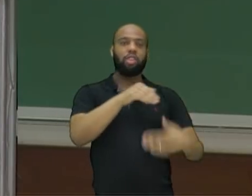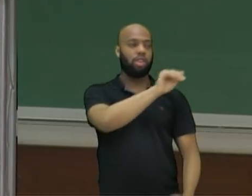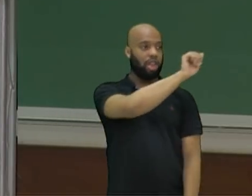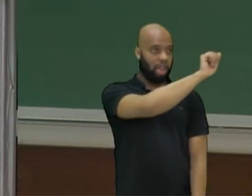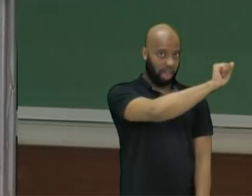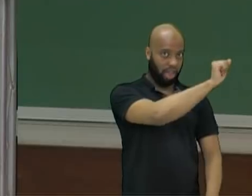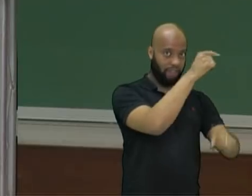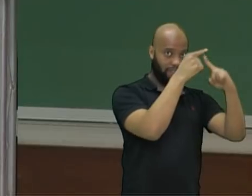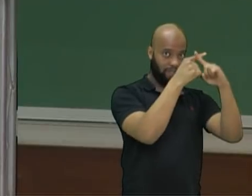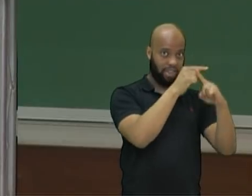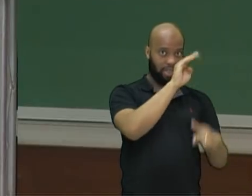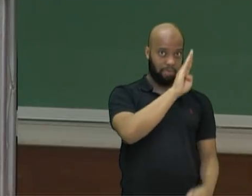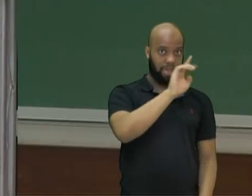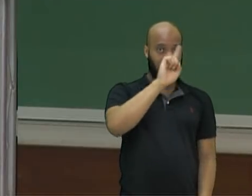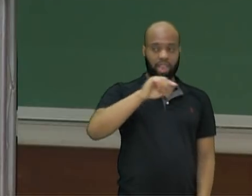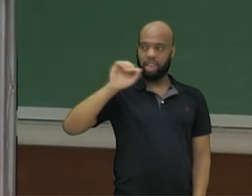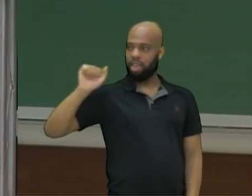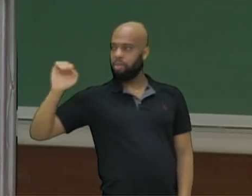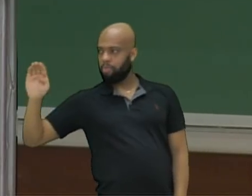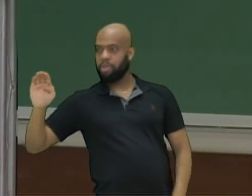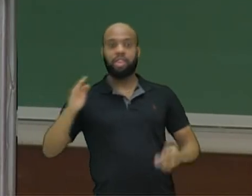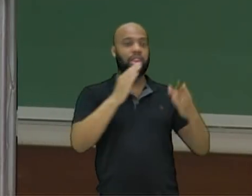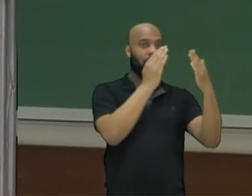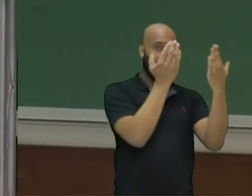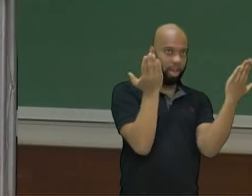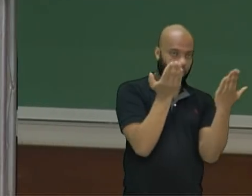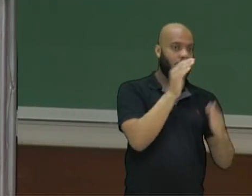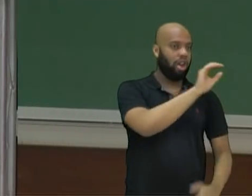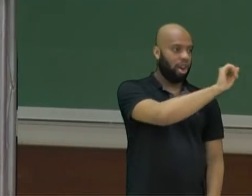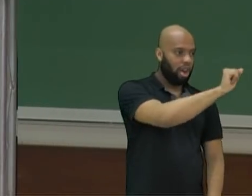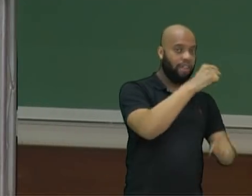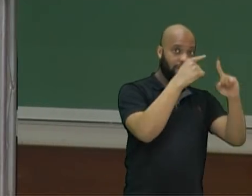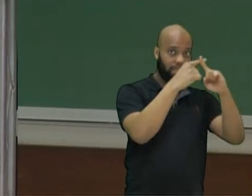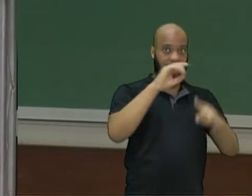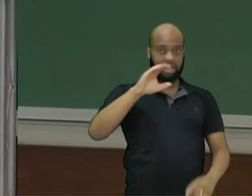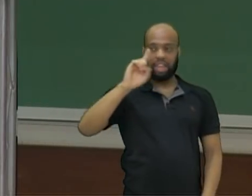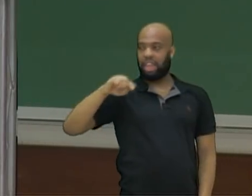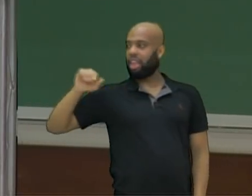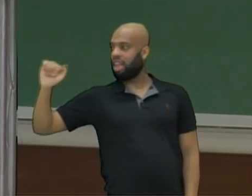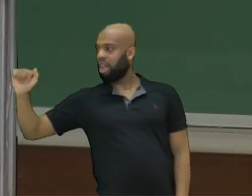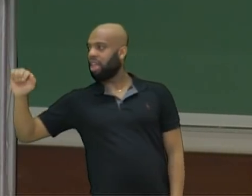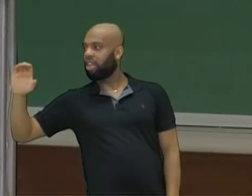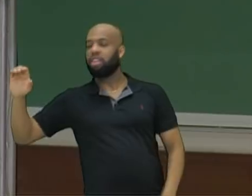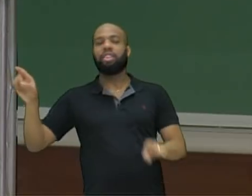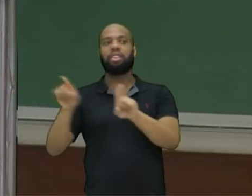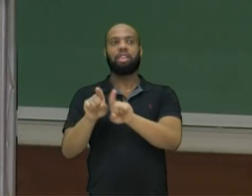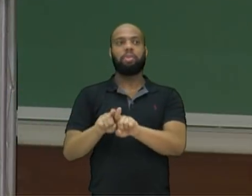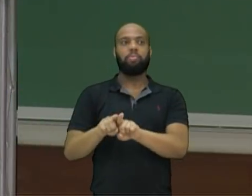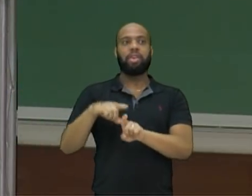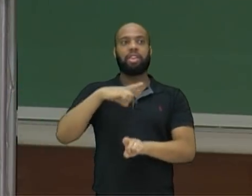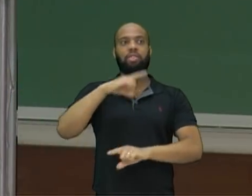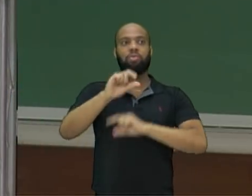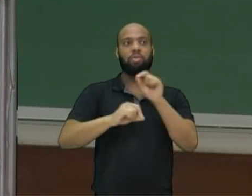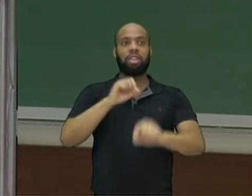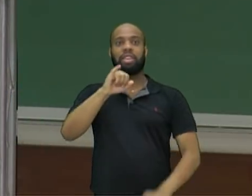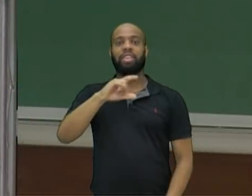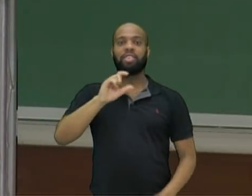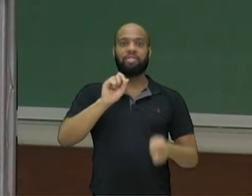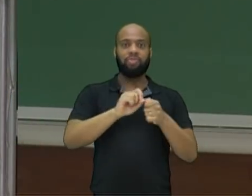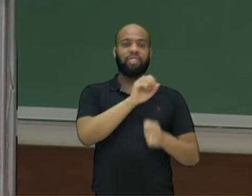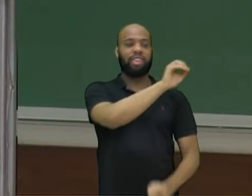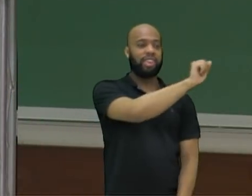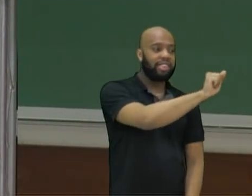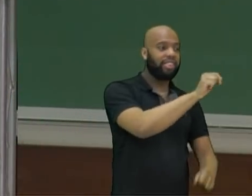fica AB, A vezes C que fica AC. Também quero lembrar vocês de que se eu multiplico A